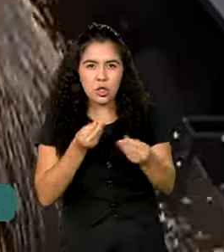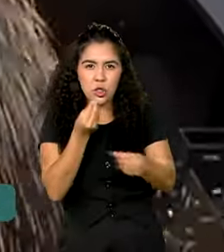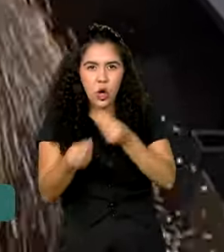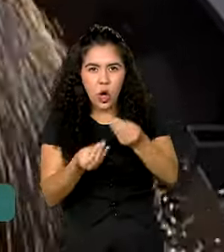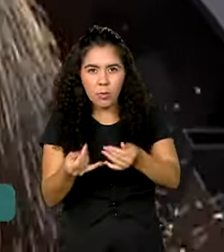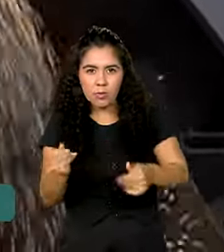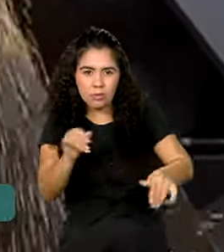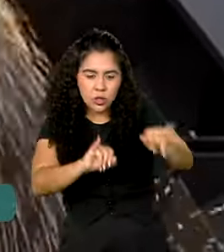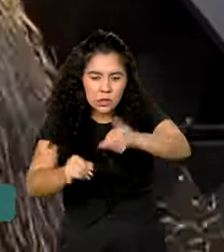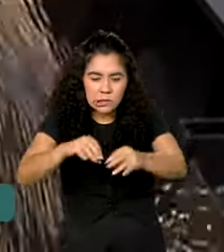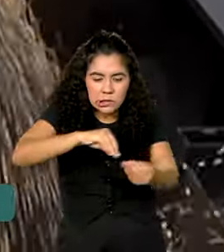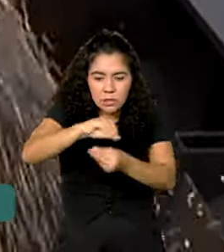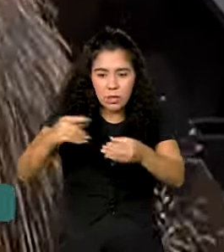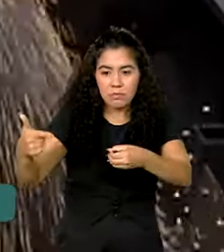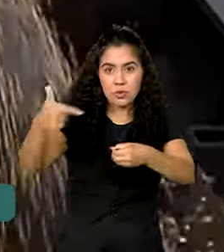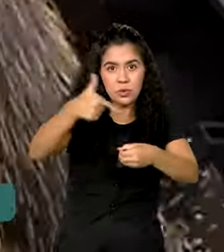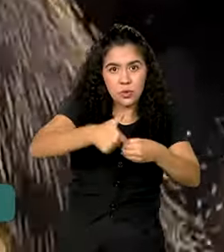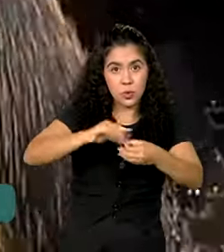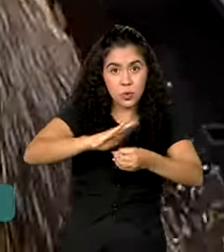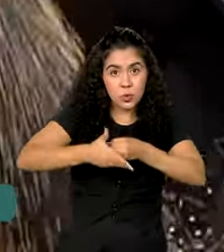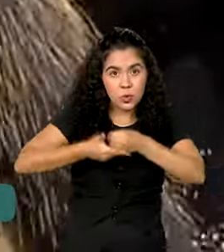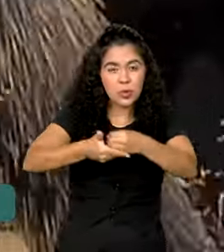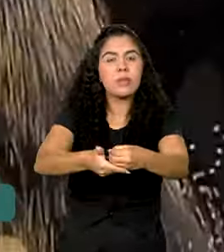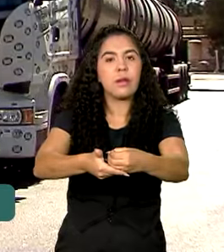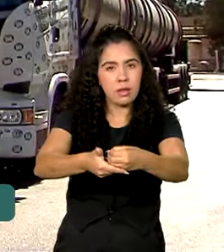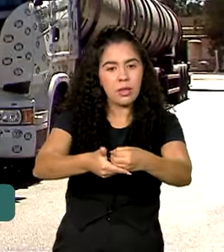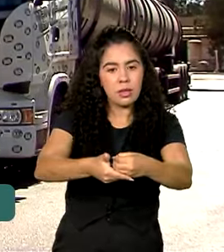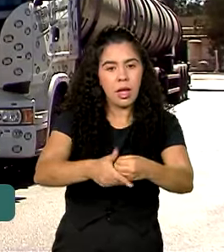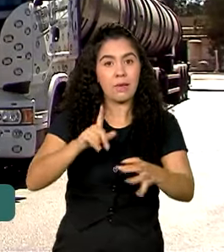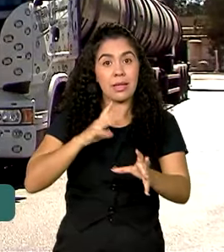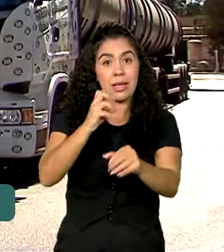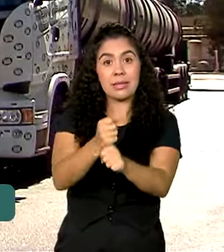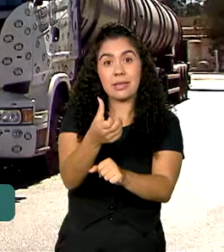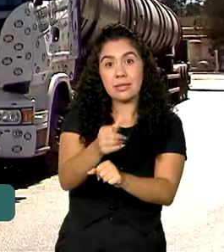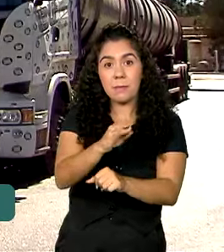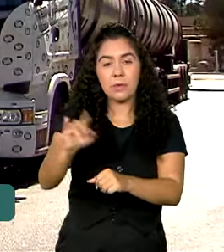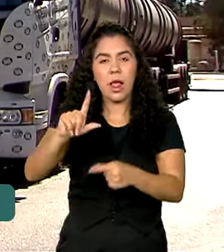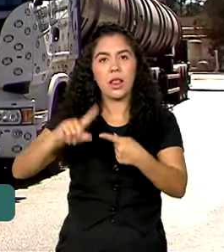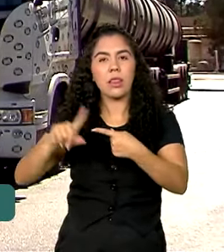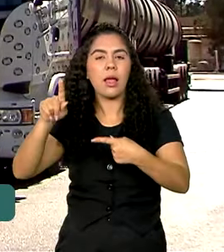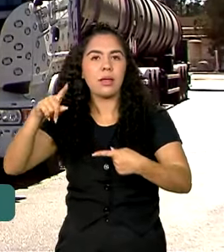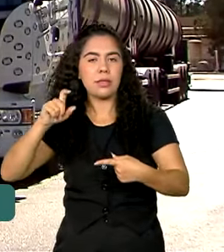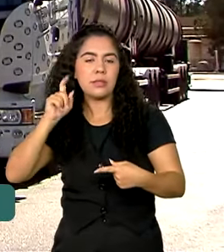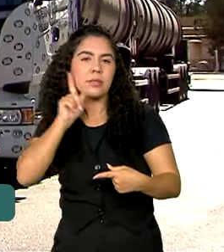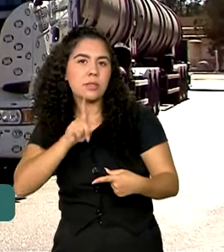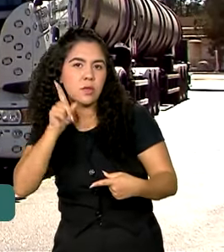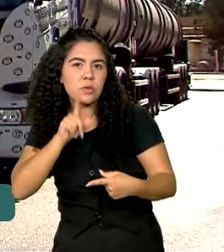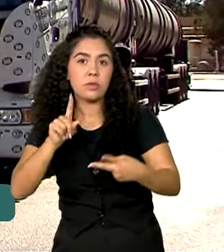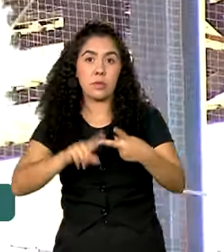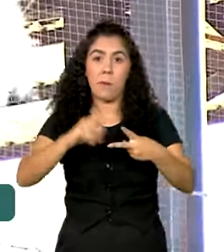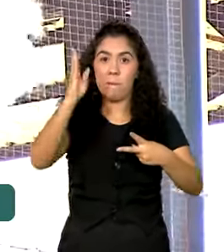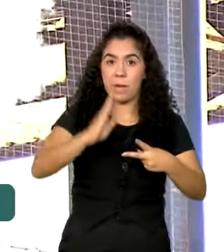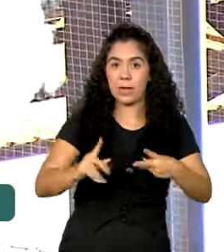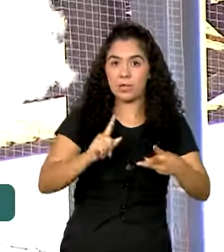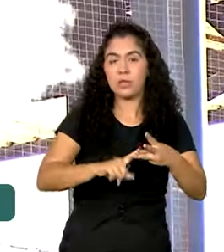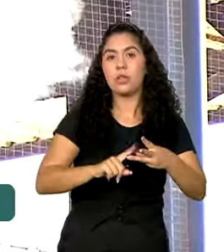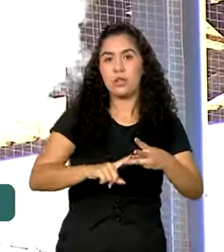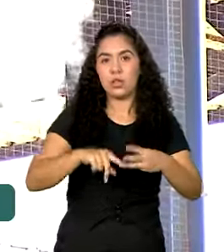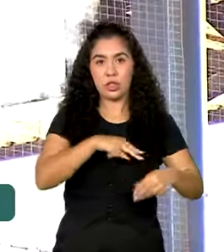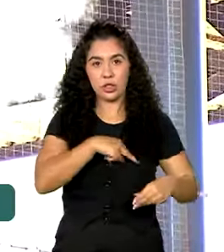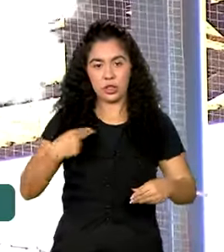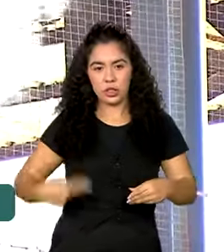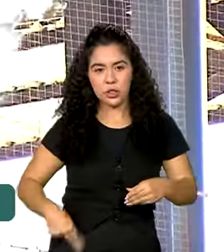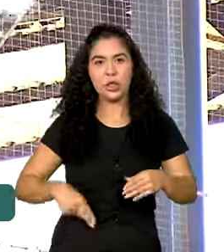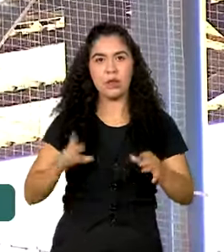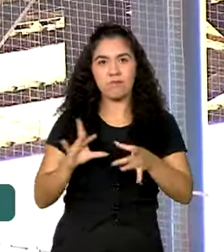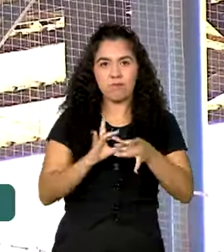6 bilhões de reais e faz parte de um esforço conjunto entre Estados Unidos, Brasil e China para atingir a neutralidade nas emissões